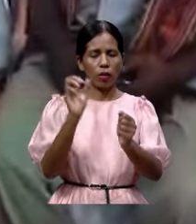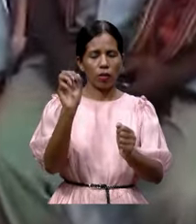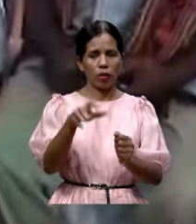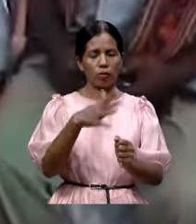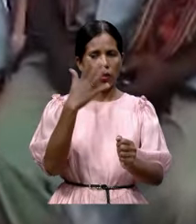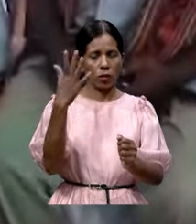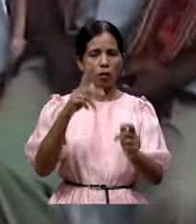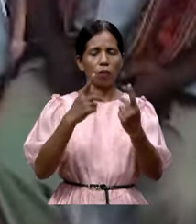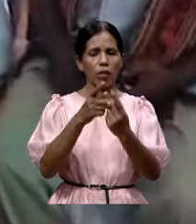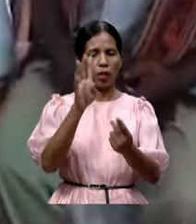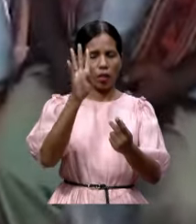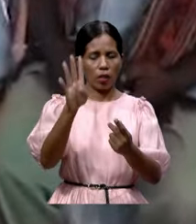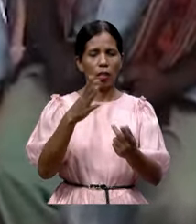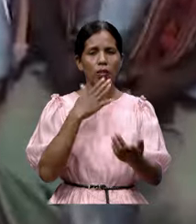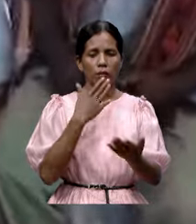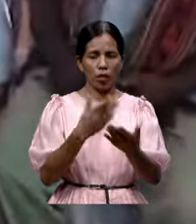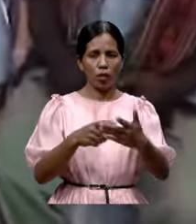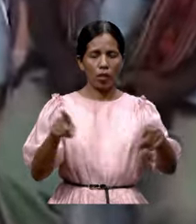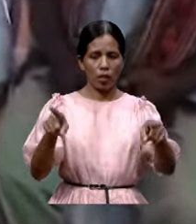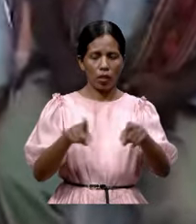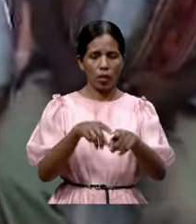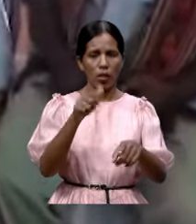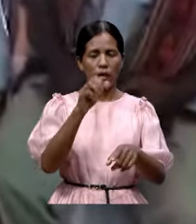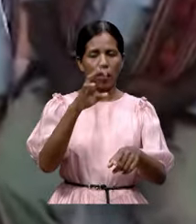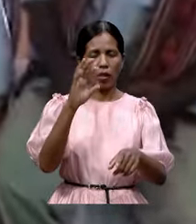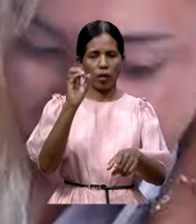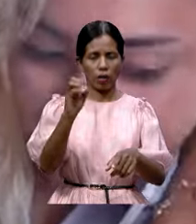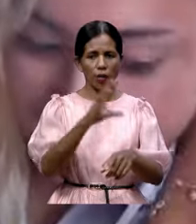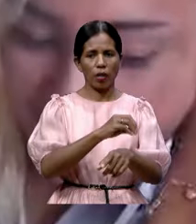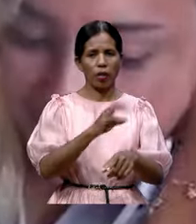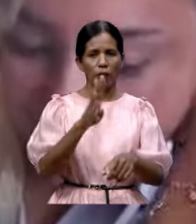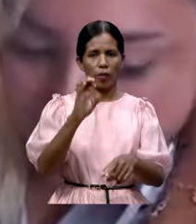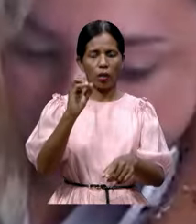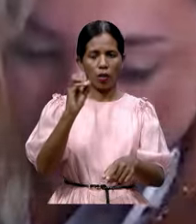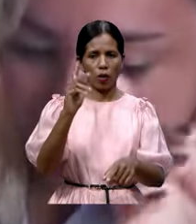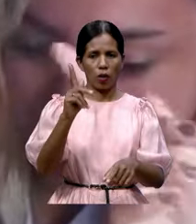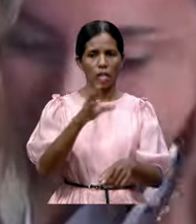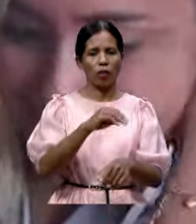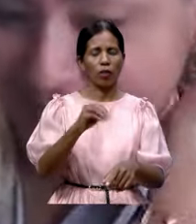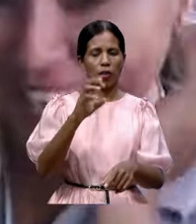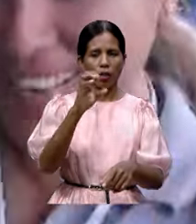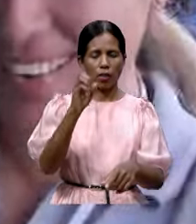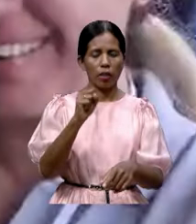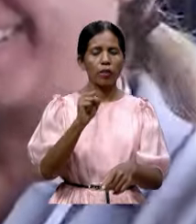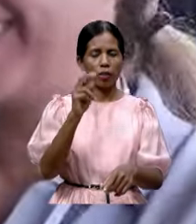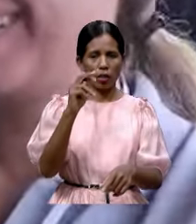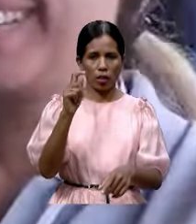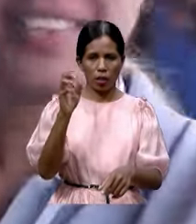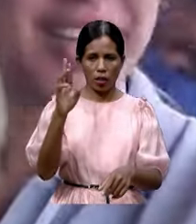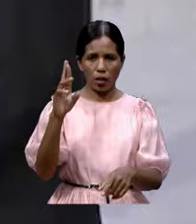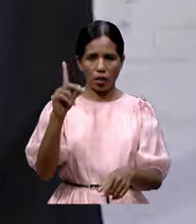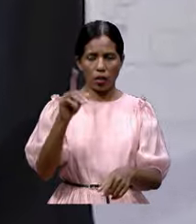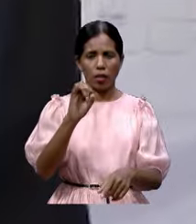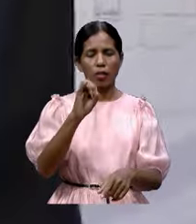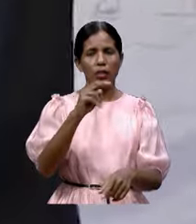mai ba empresa hat mak kualifikadu hanesan aeroportum, Beacon Mineral, Estrella Resources, no empresa